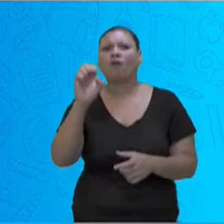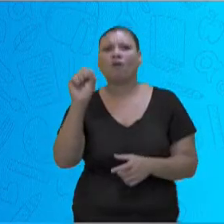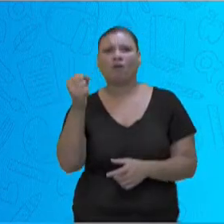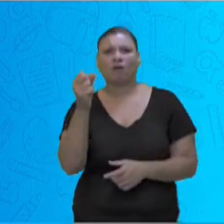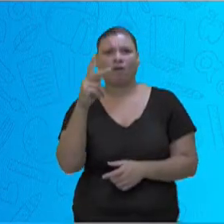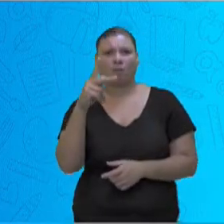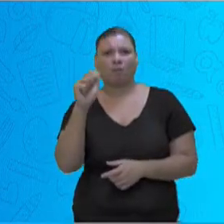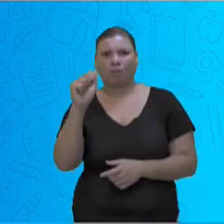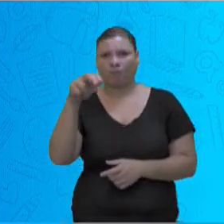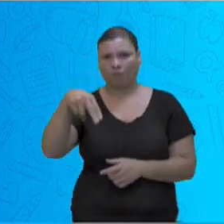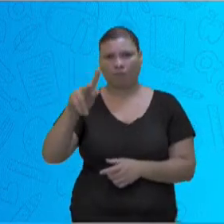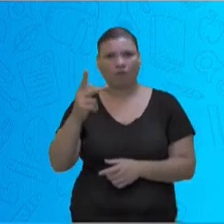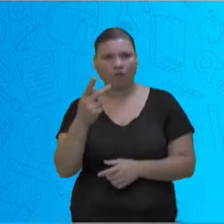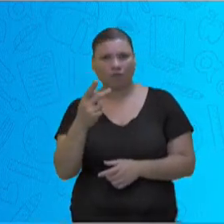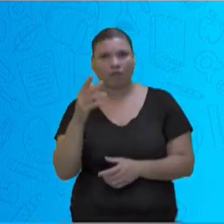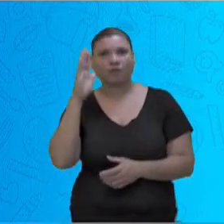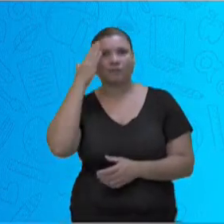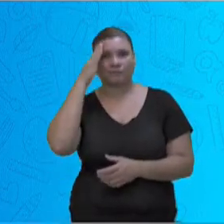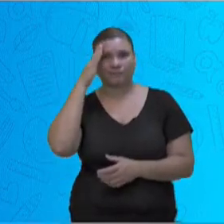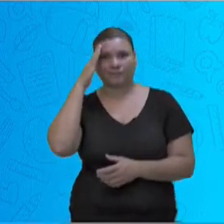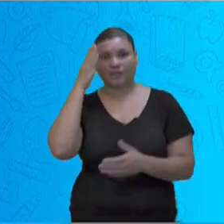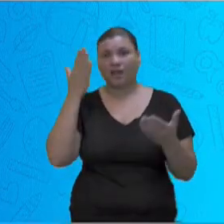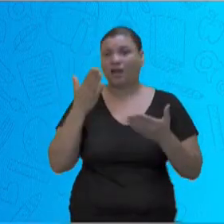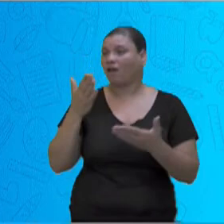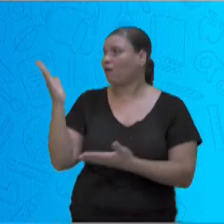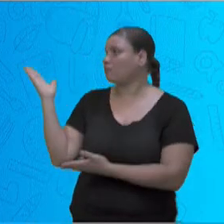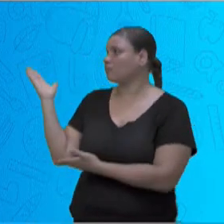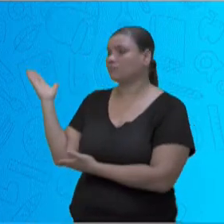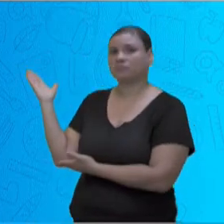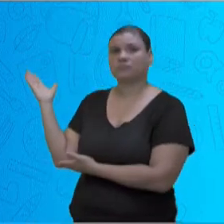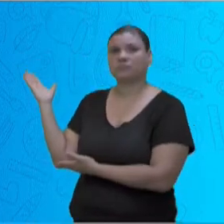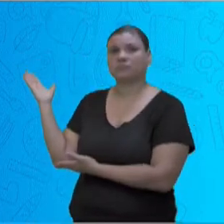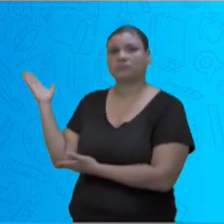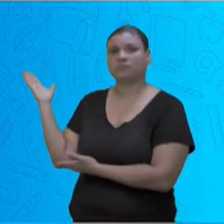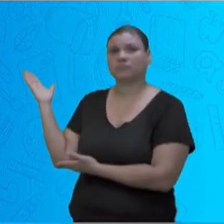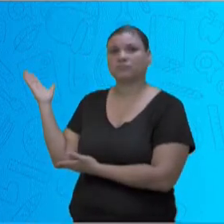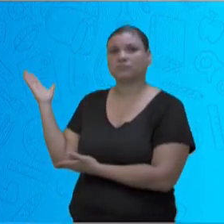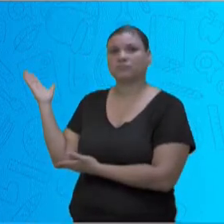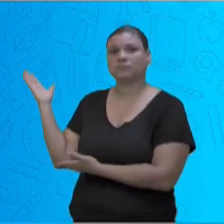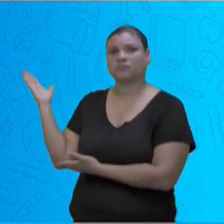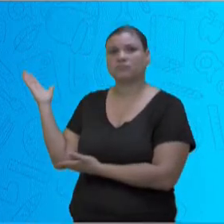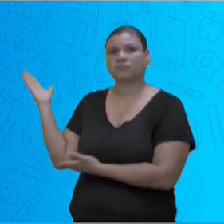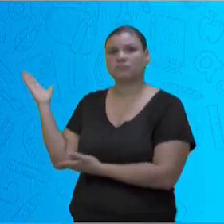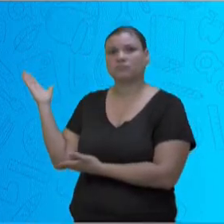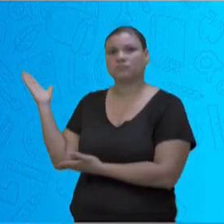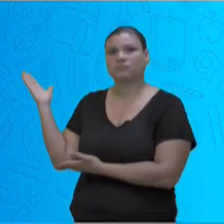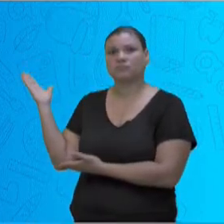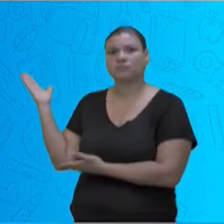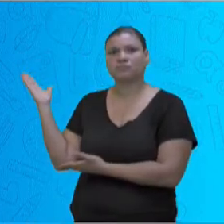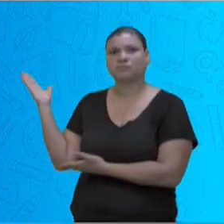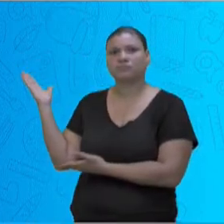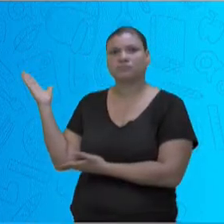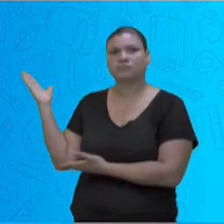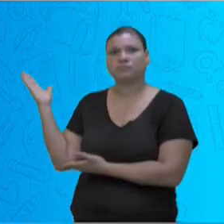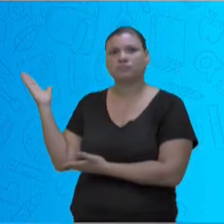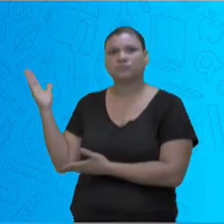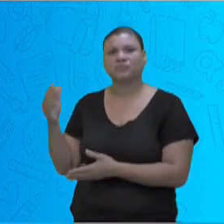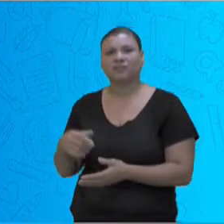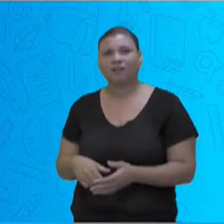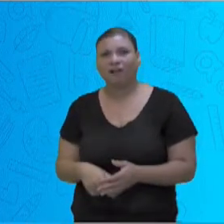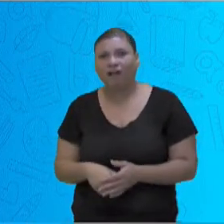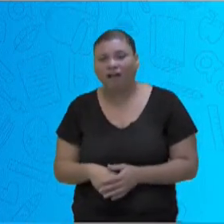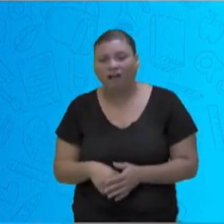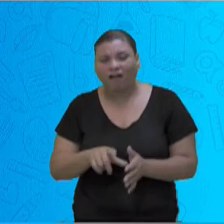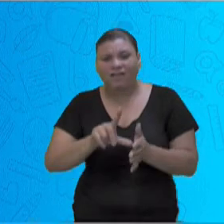a próxima que é are we late? É, nós estamos atrasados? Are we late?